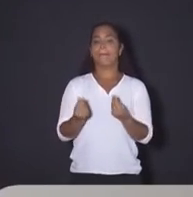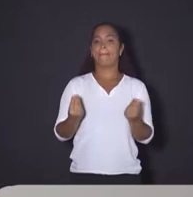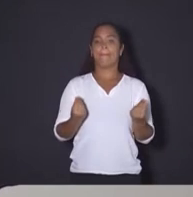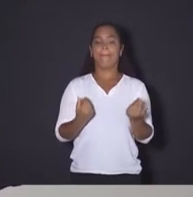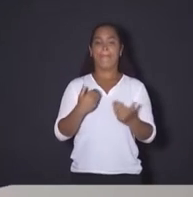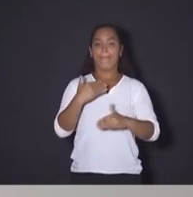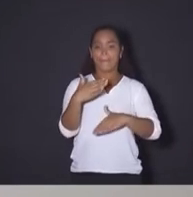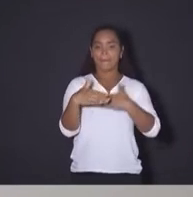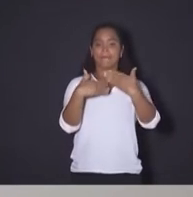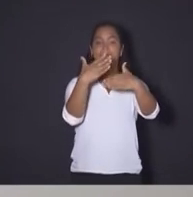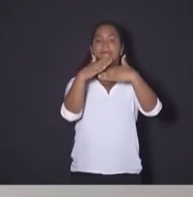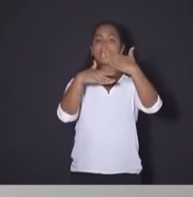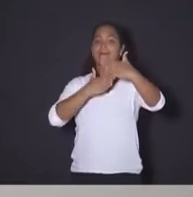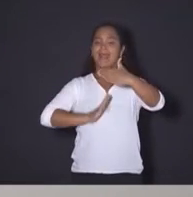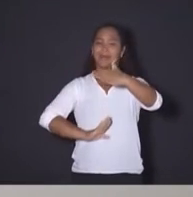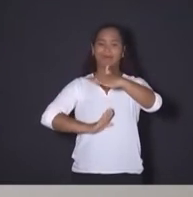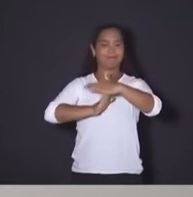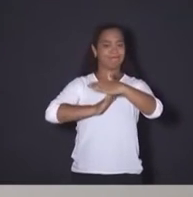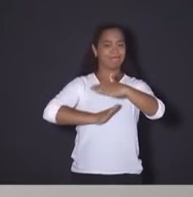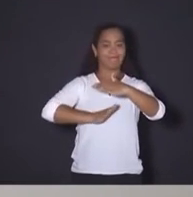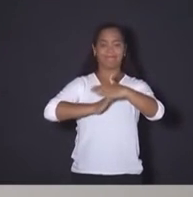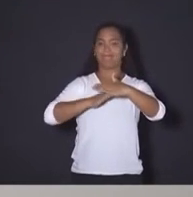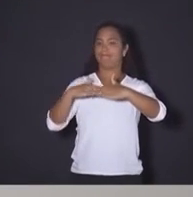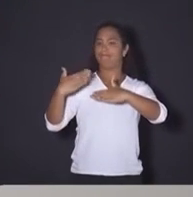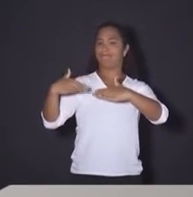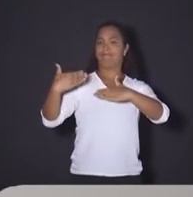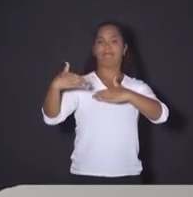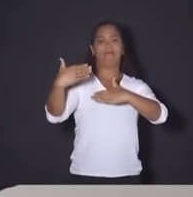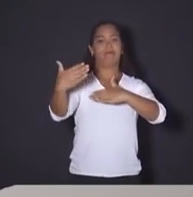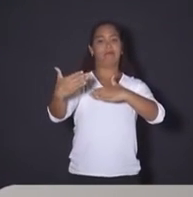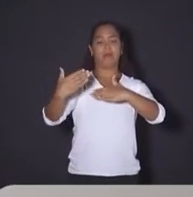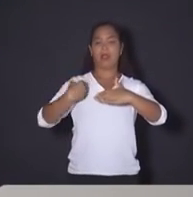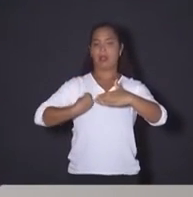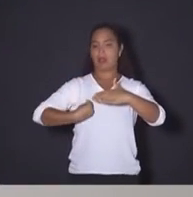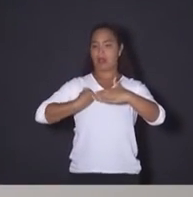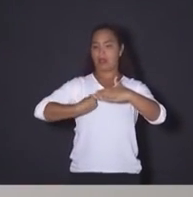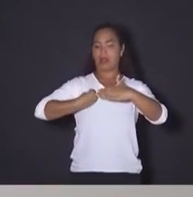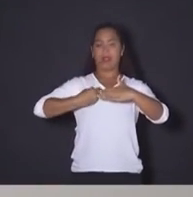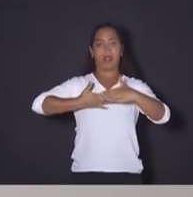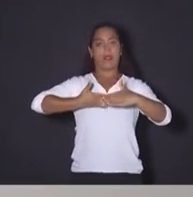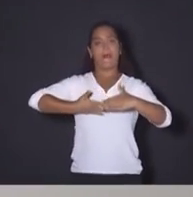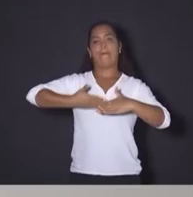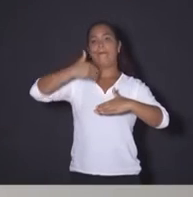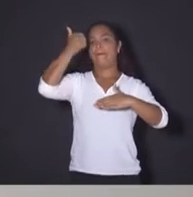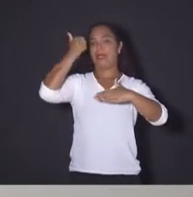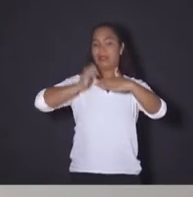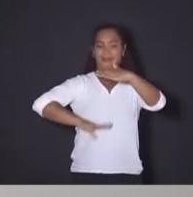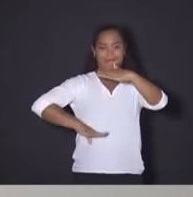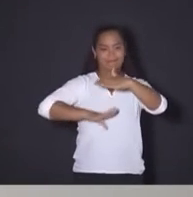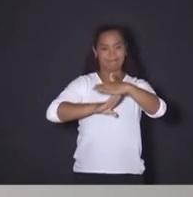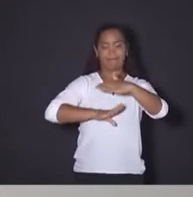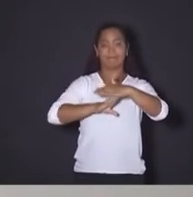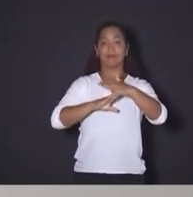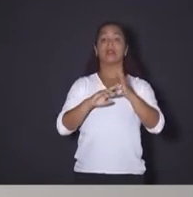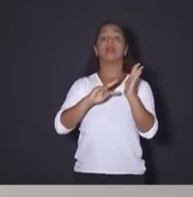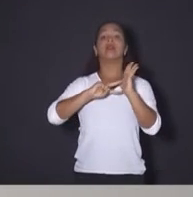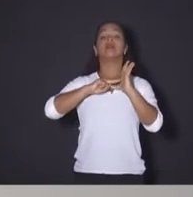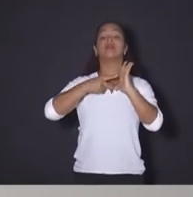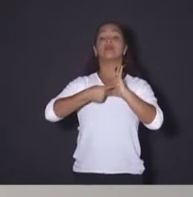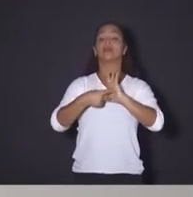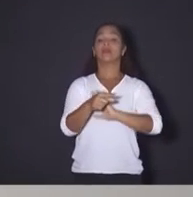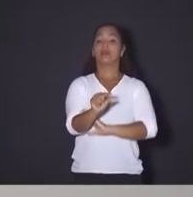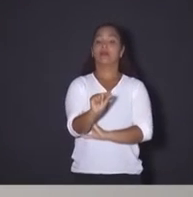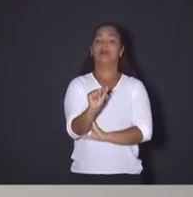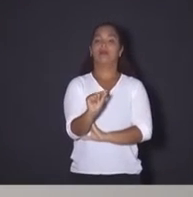desenvolver qualquer chance de levar uma vida pra frente e o que é que isso verdadeiramente significa para nós